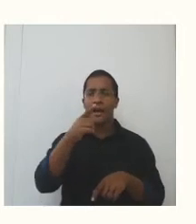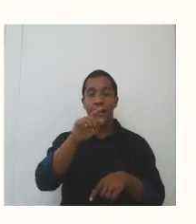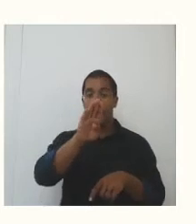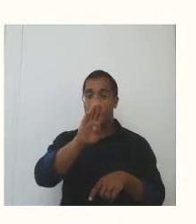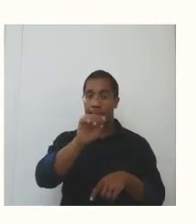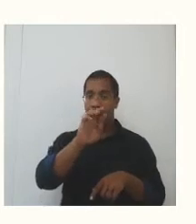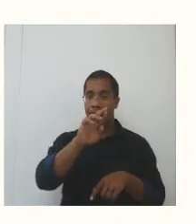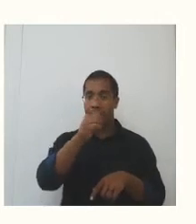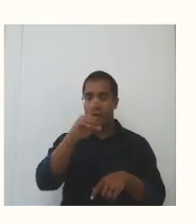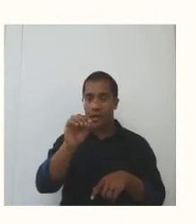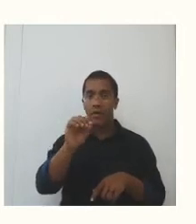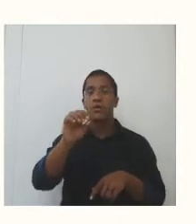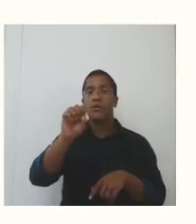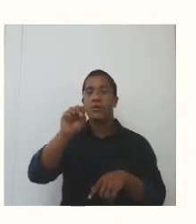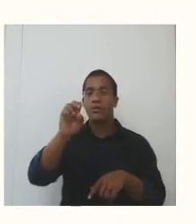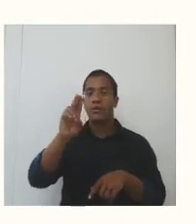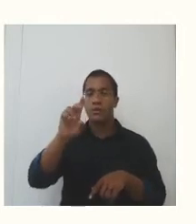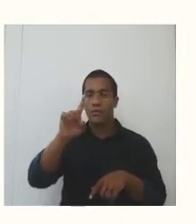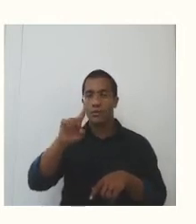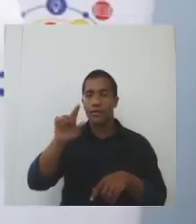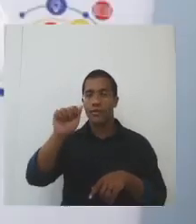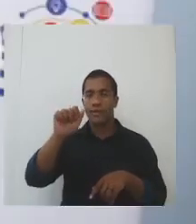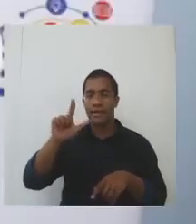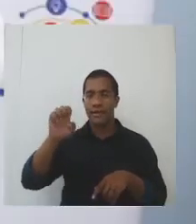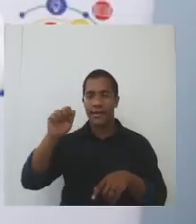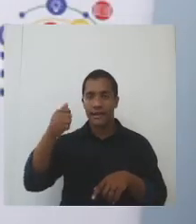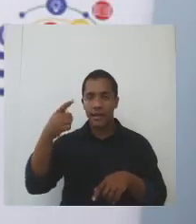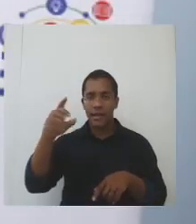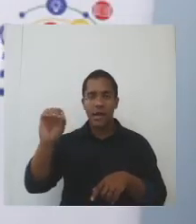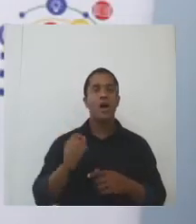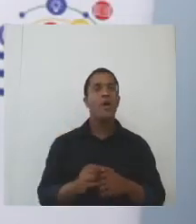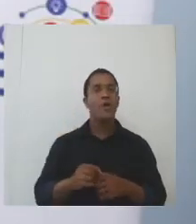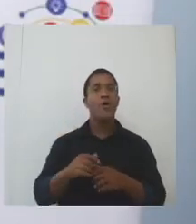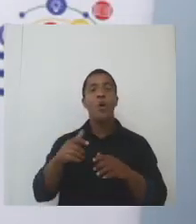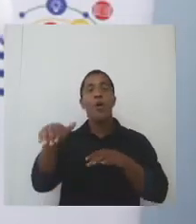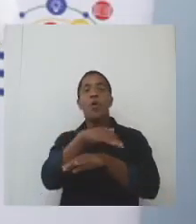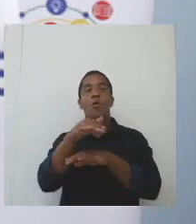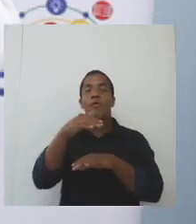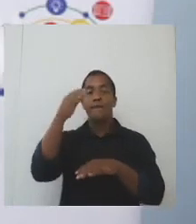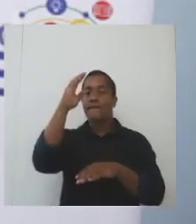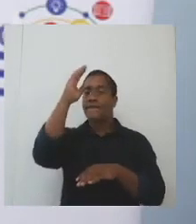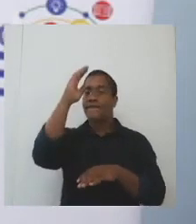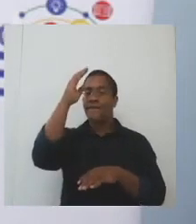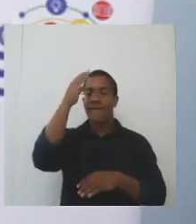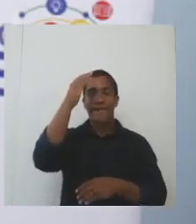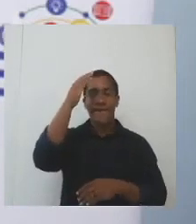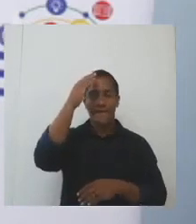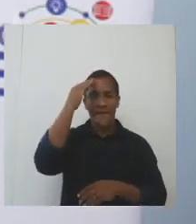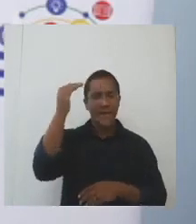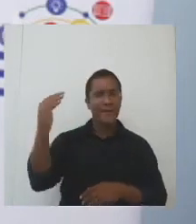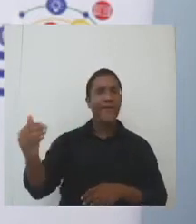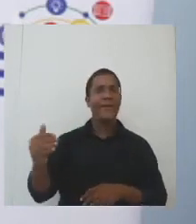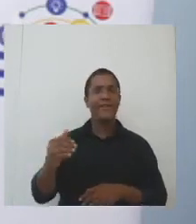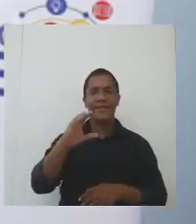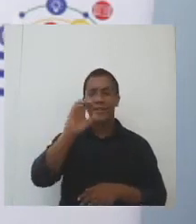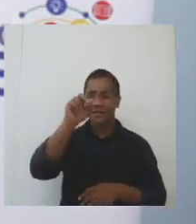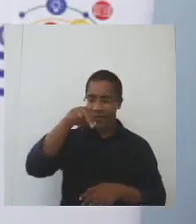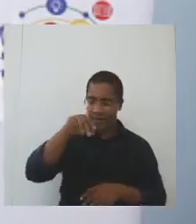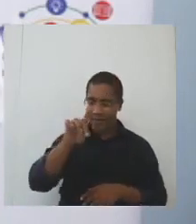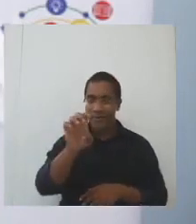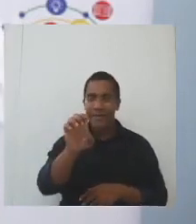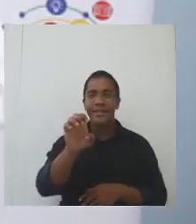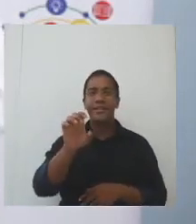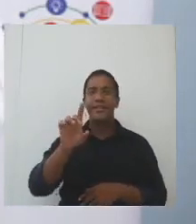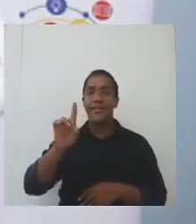Leão. Temos aí a nossa Avenida Central no centro aí, uma famosa, né? A Conde da Boa Vista. Pessoal, esse pessoal todo era